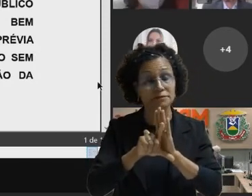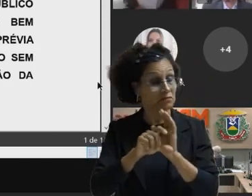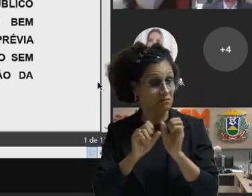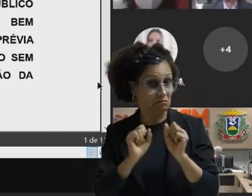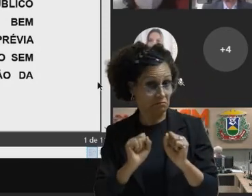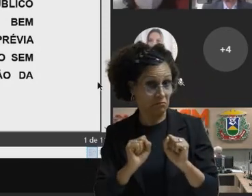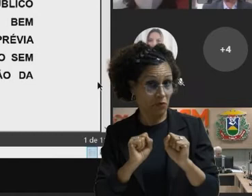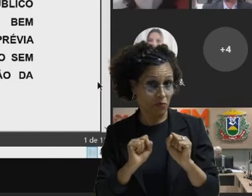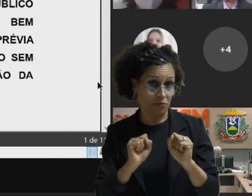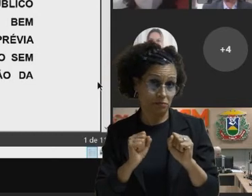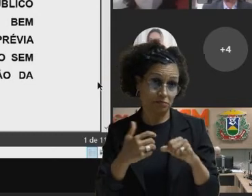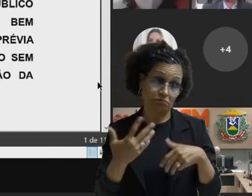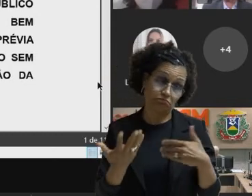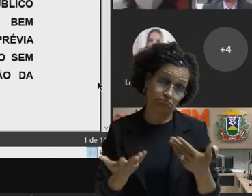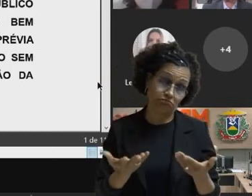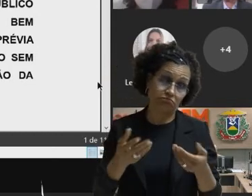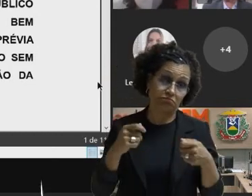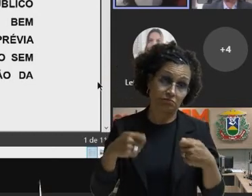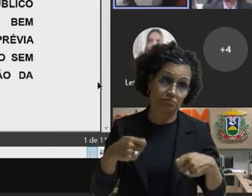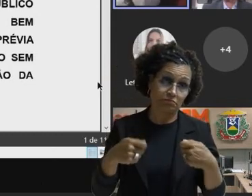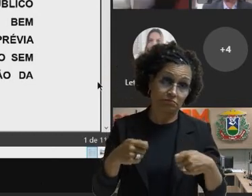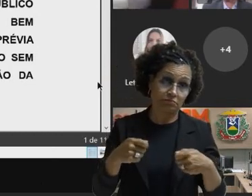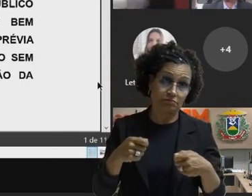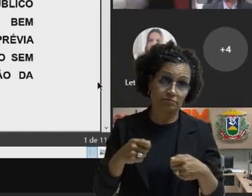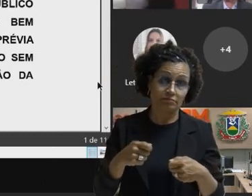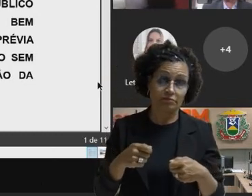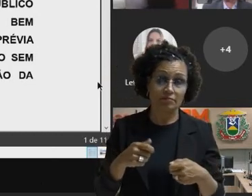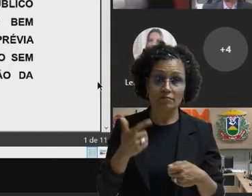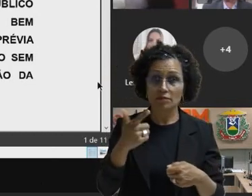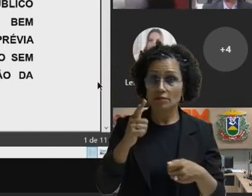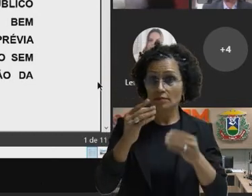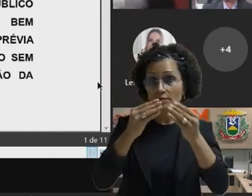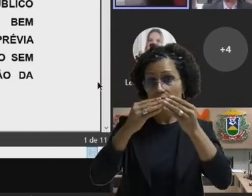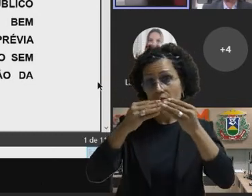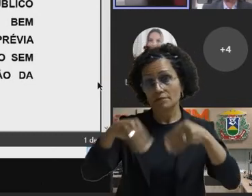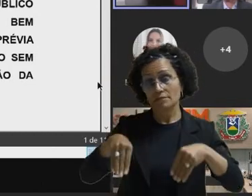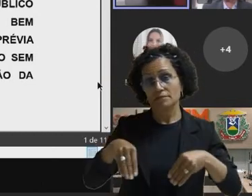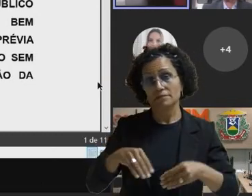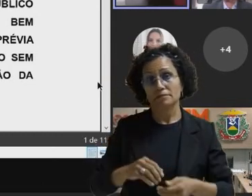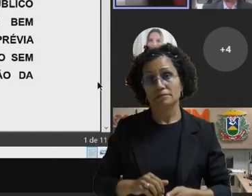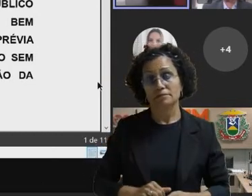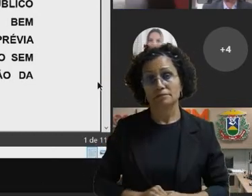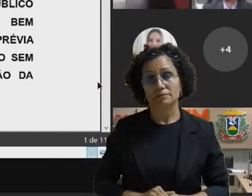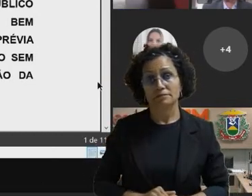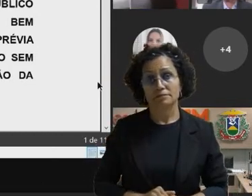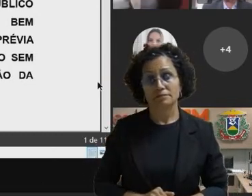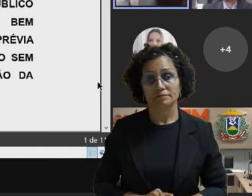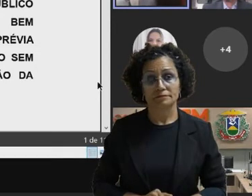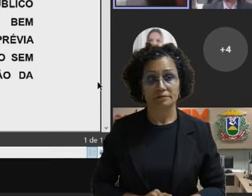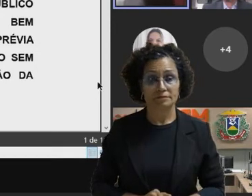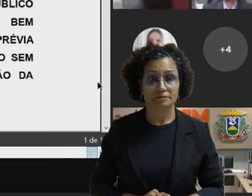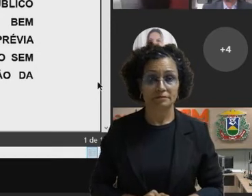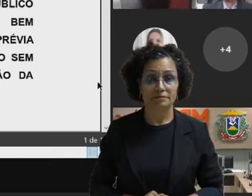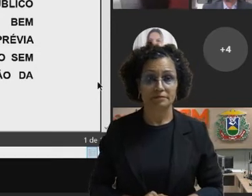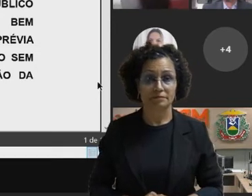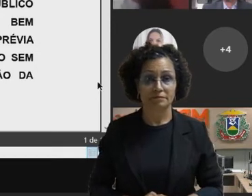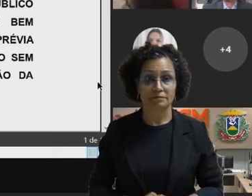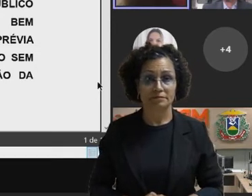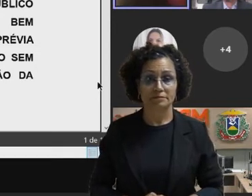possível e deve ser feito assim. Então, não há nenhum prejuízo. Já está vendo aí o doutor Hélio. Agora,